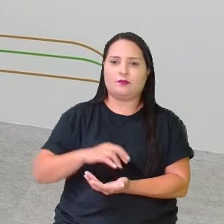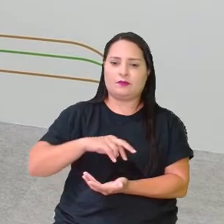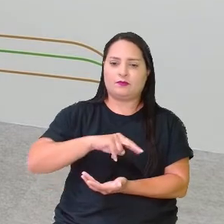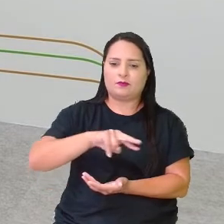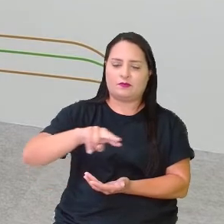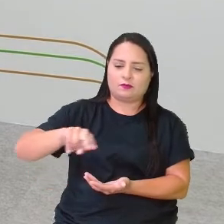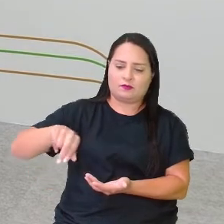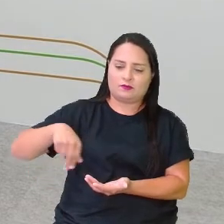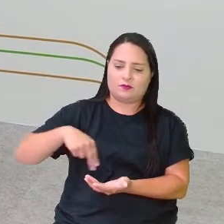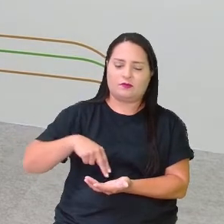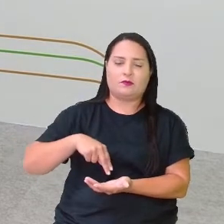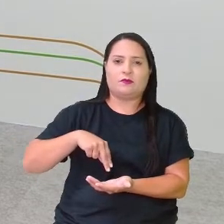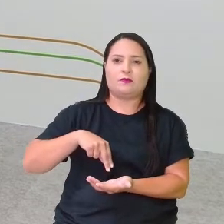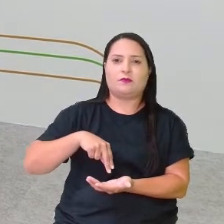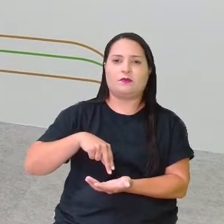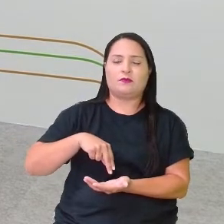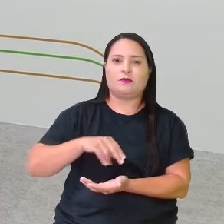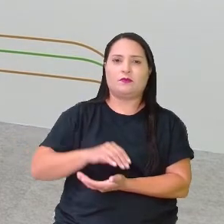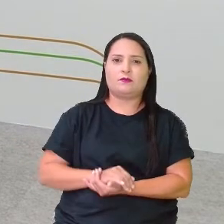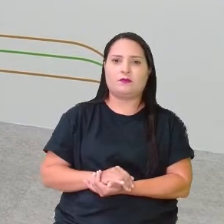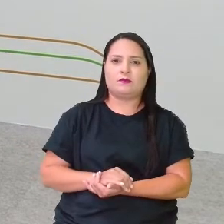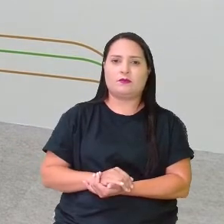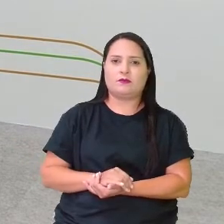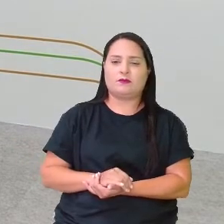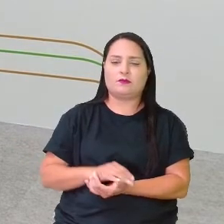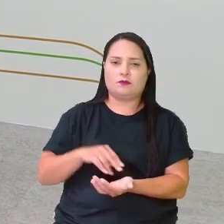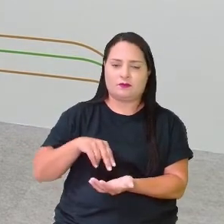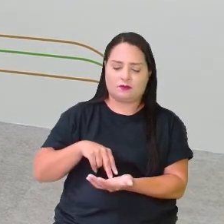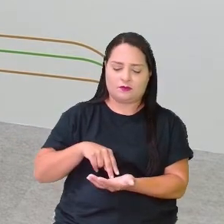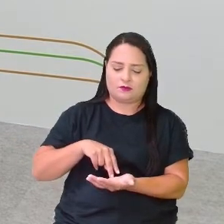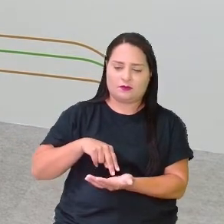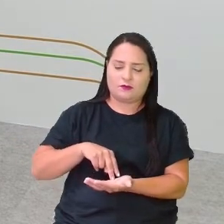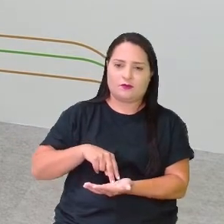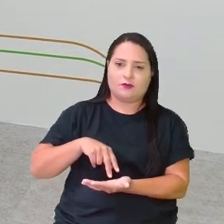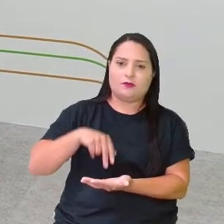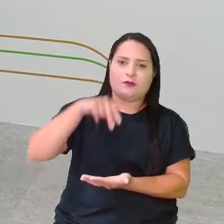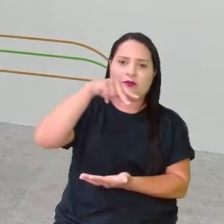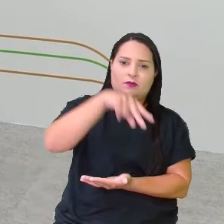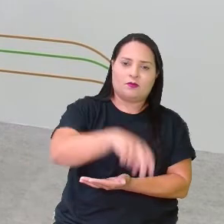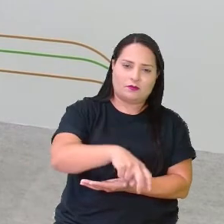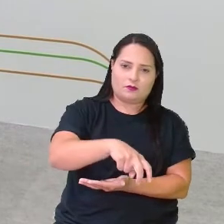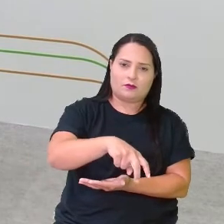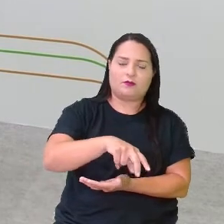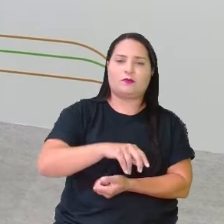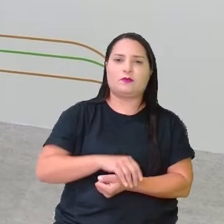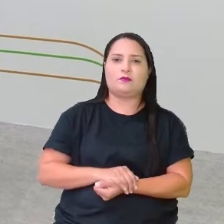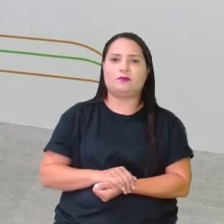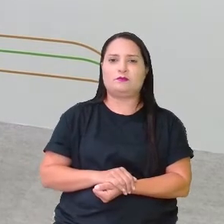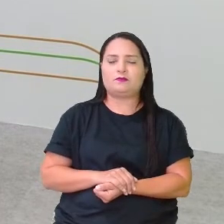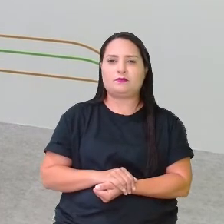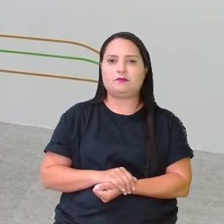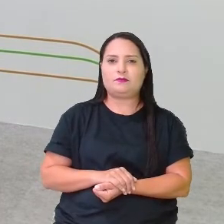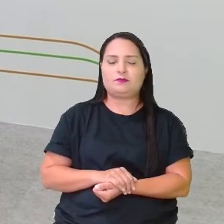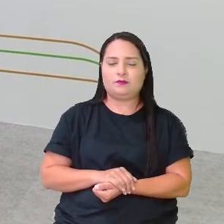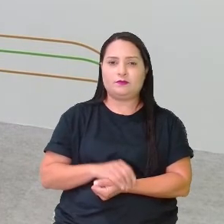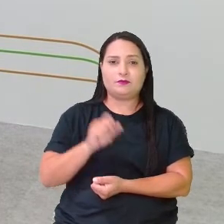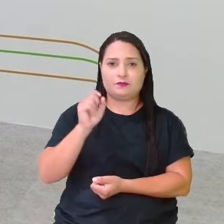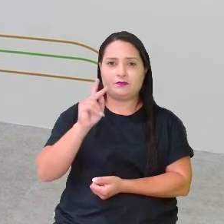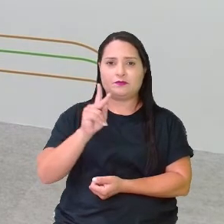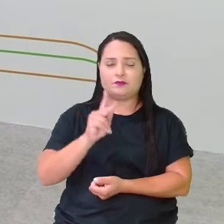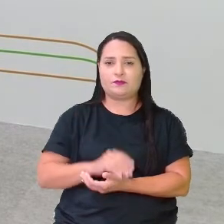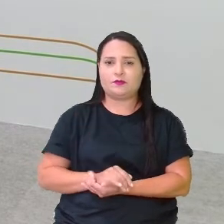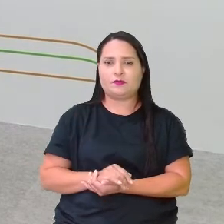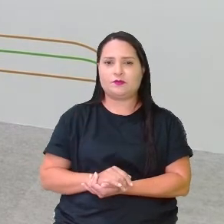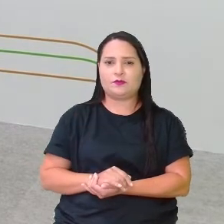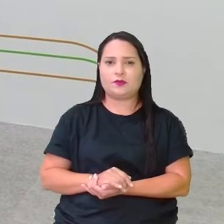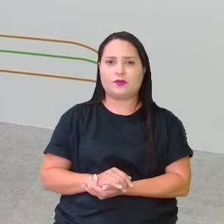ó, volto lá, entro no círculo e vou fazer de novo o salto para o outro, tá? É